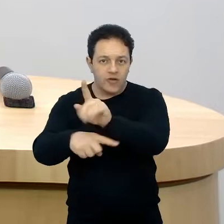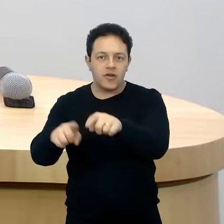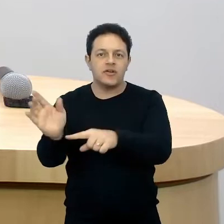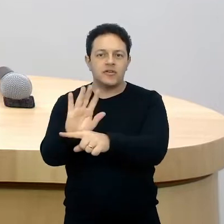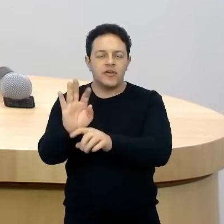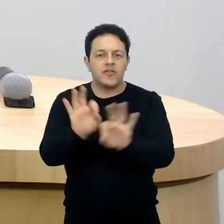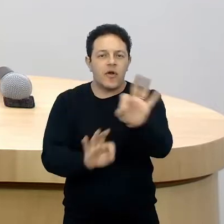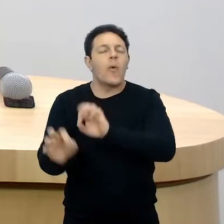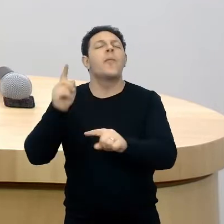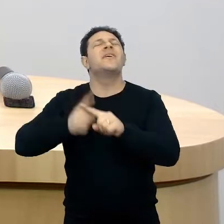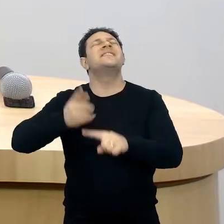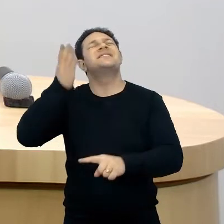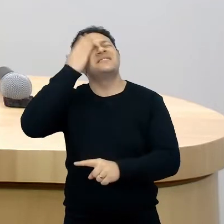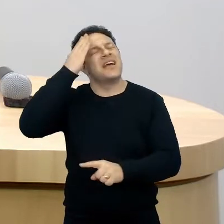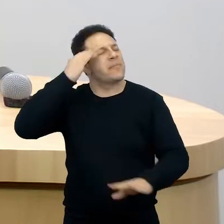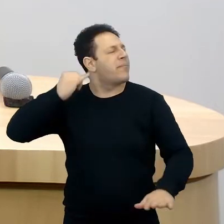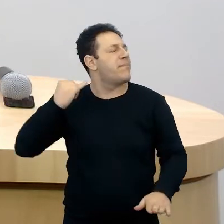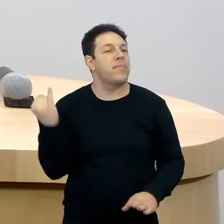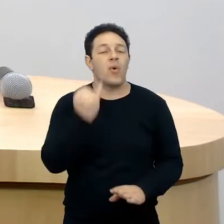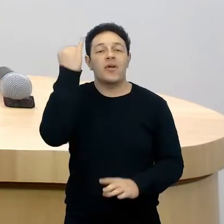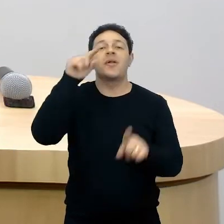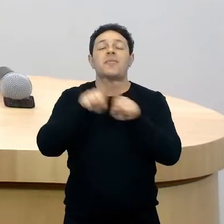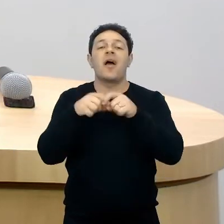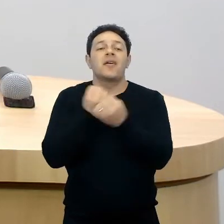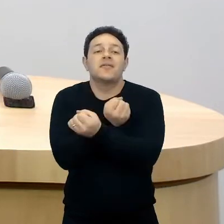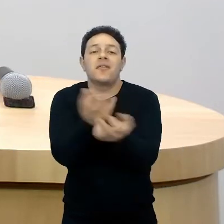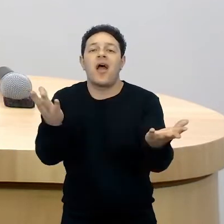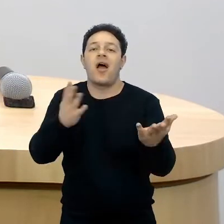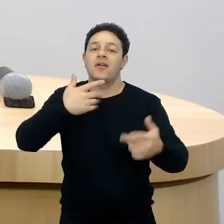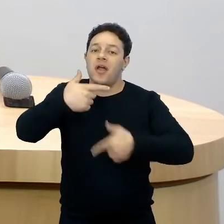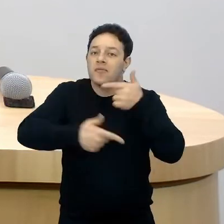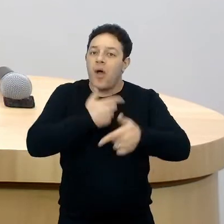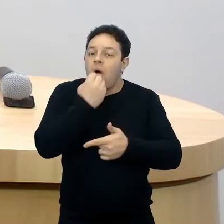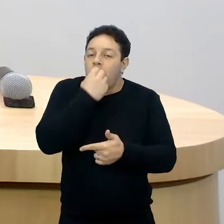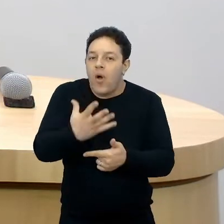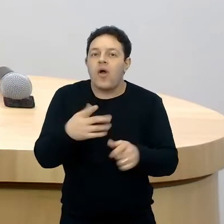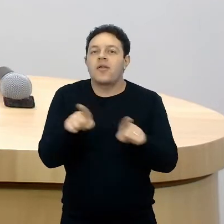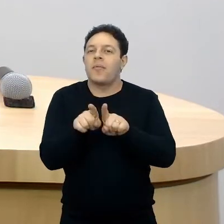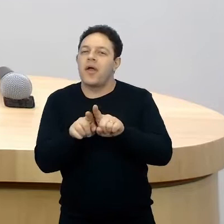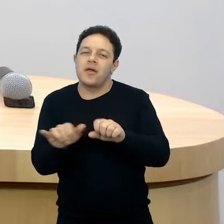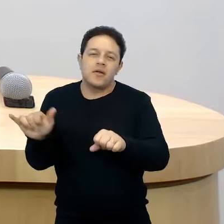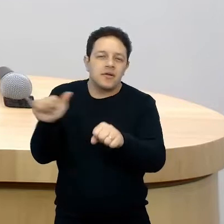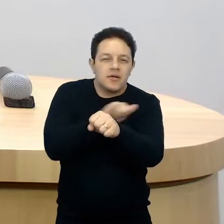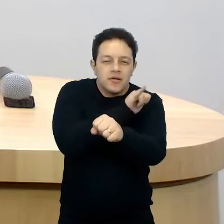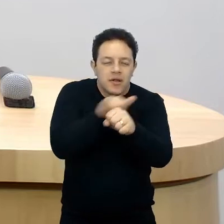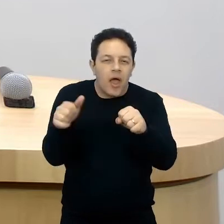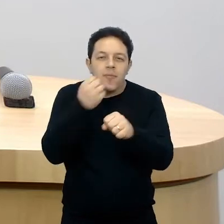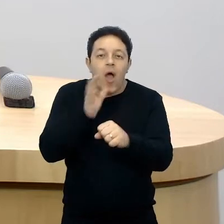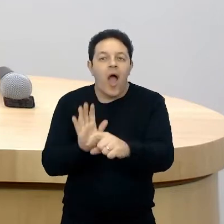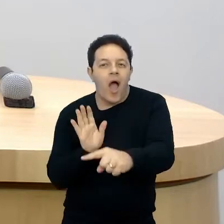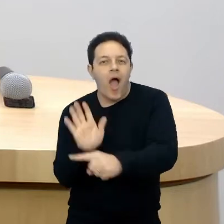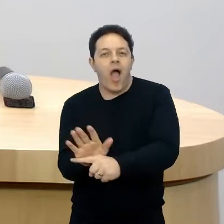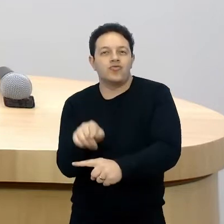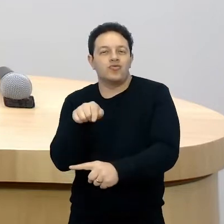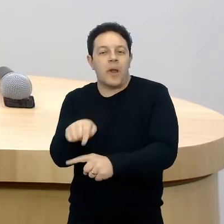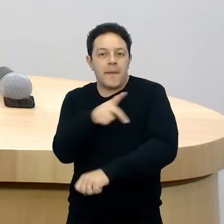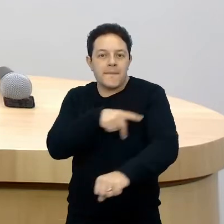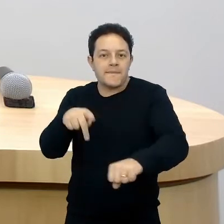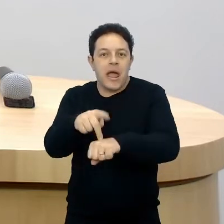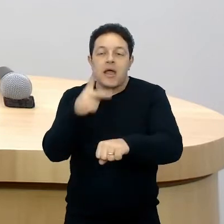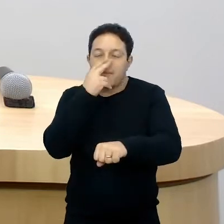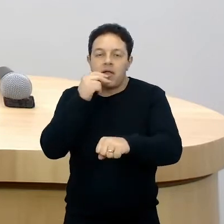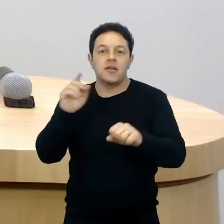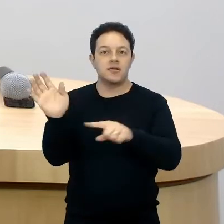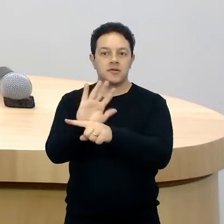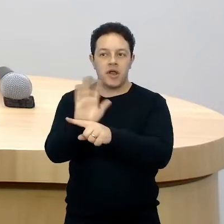da quantidade de empregos que gera e sabe o quão estratégico para um país é se projetar para o mundo